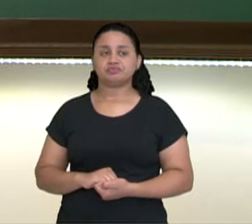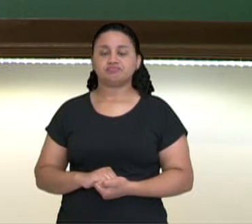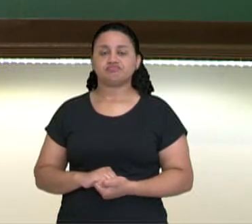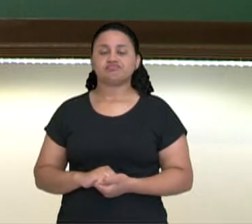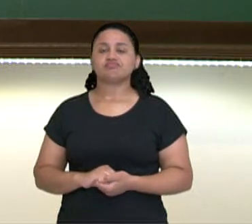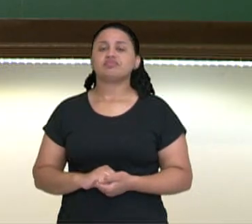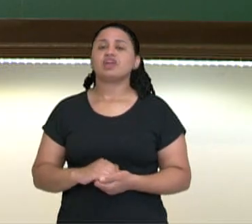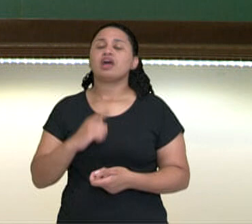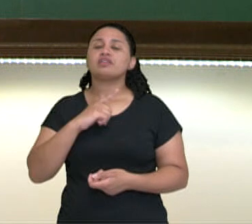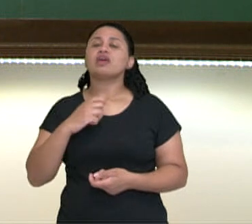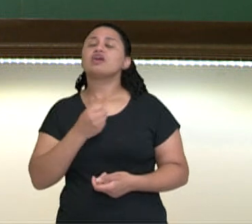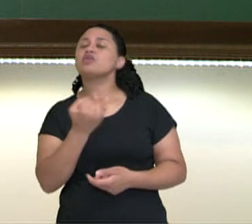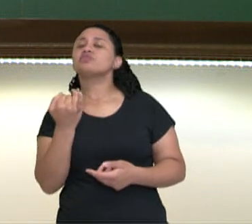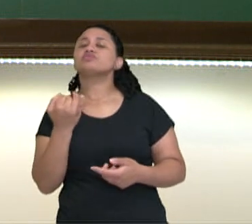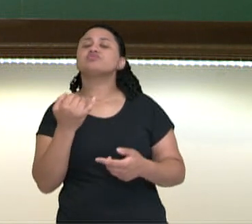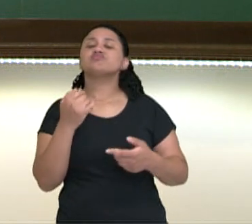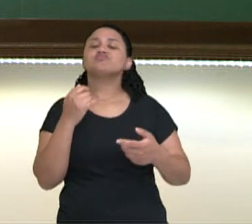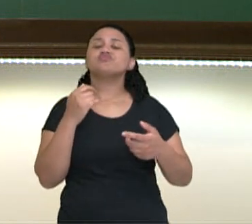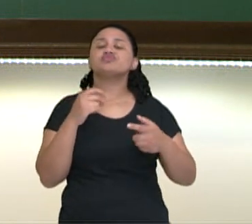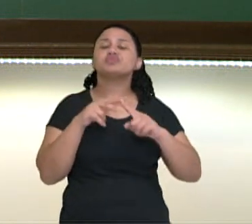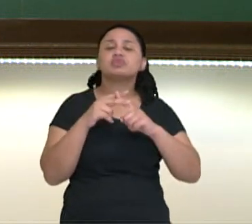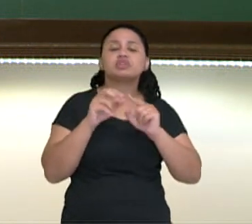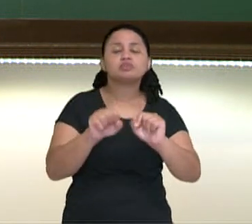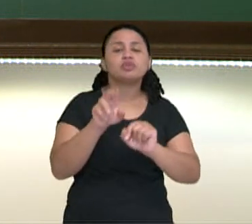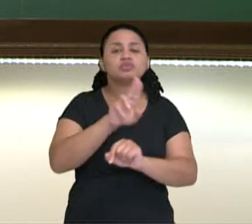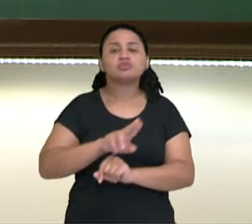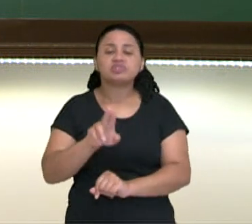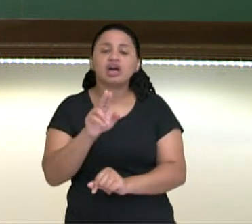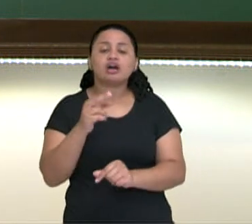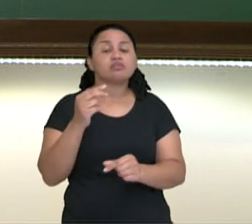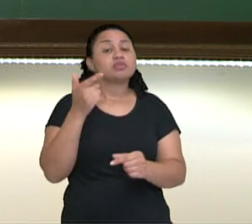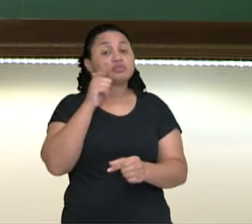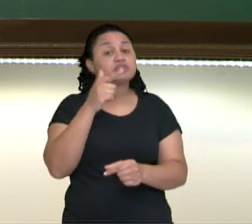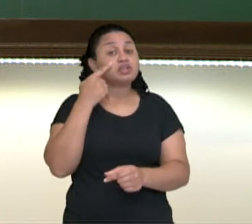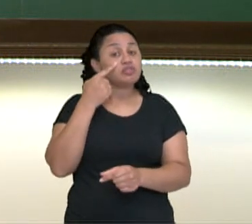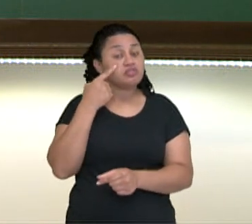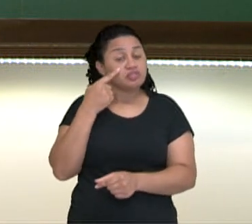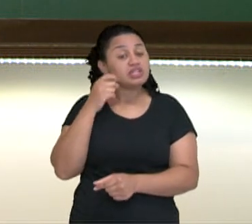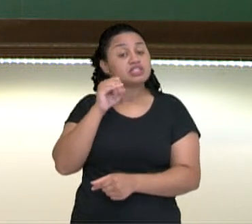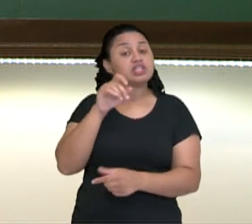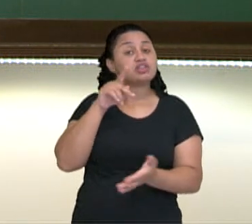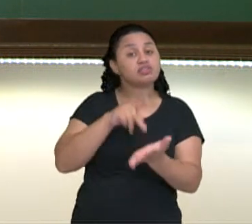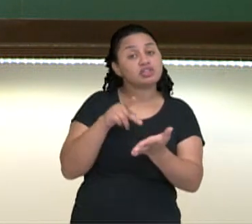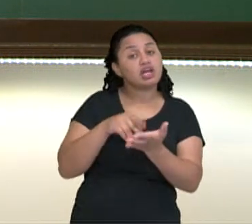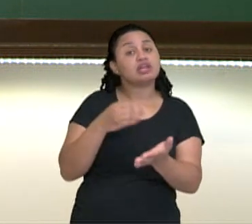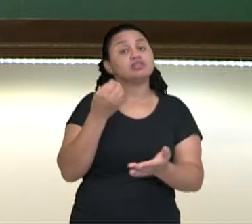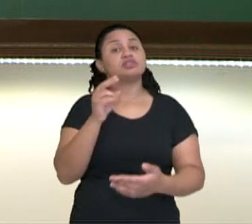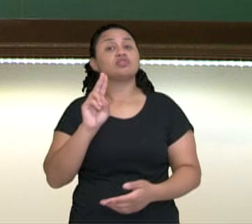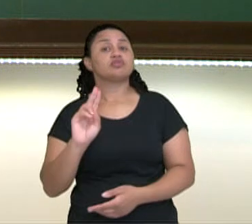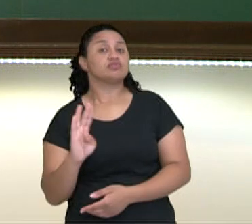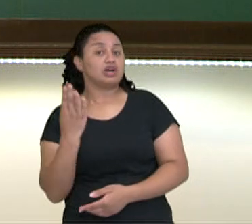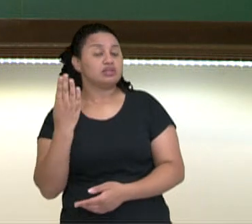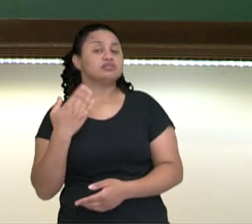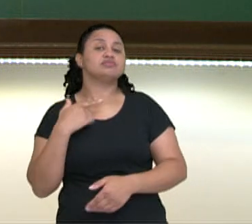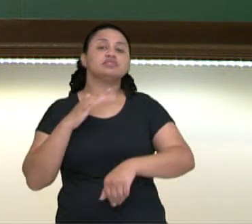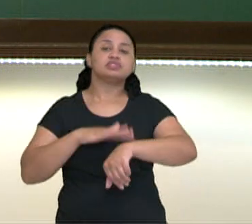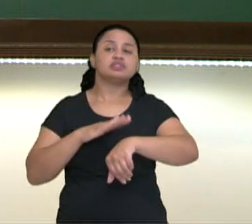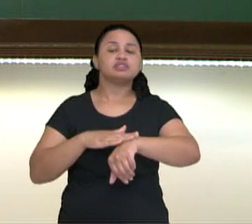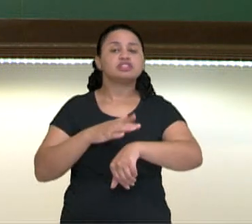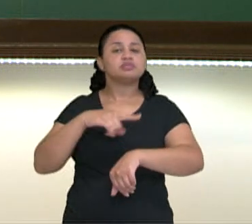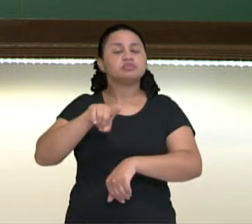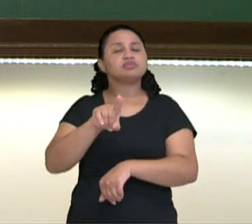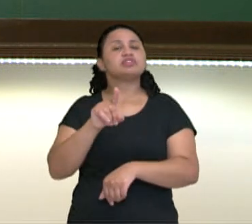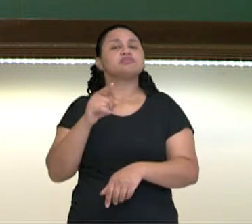Tem alguma ferramenta que você pode utilizar para conferir se uma notícia é falsa ou verdadeira? Eu vou dar um tempinho, você